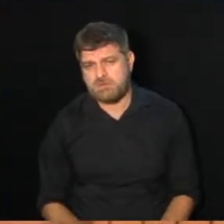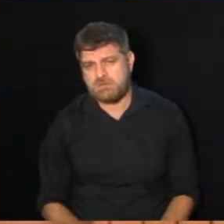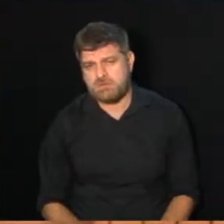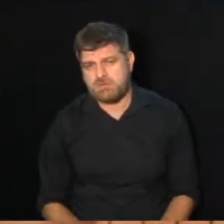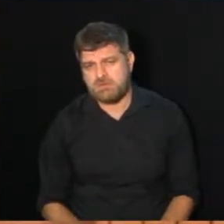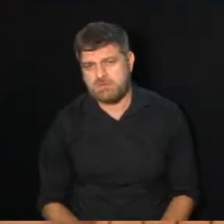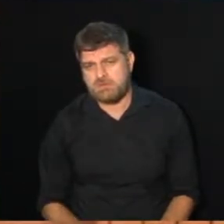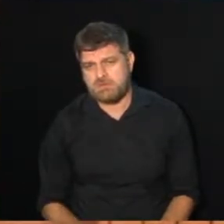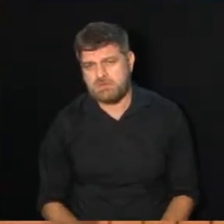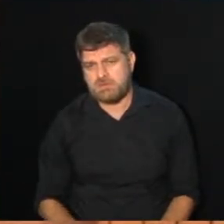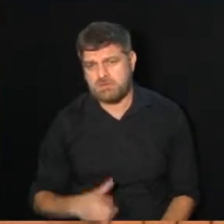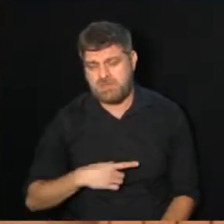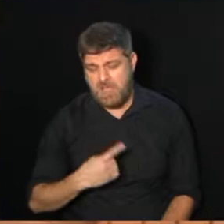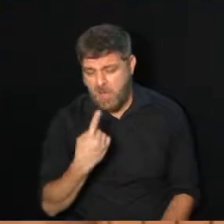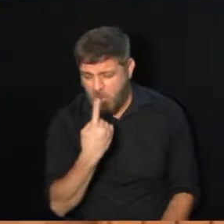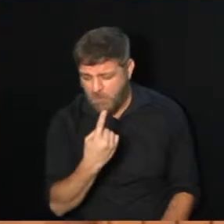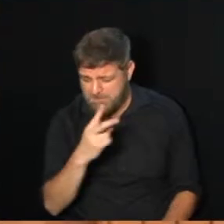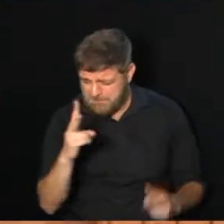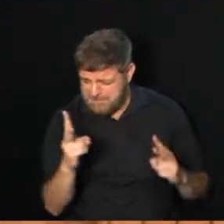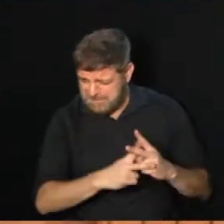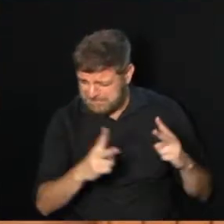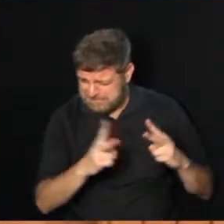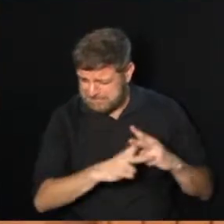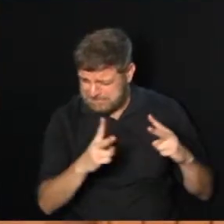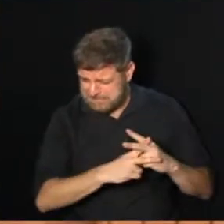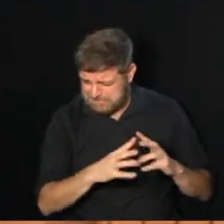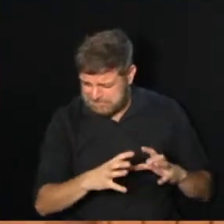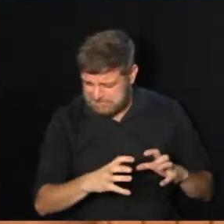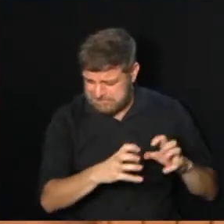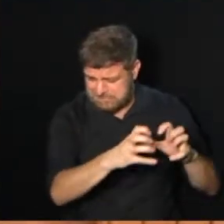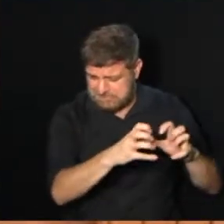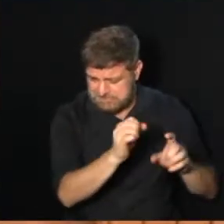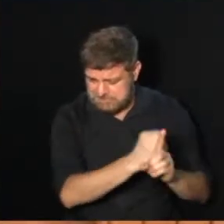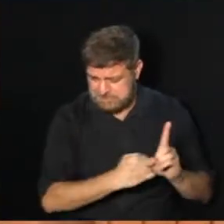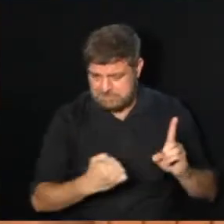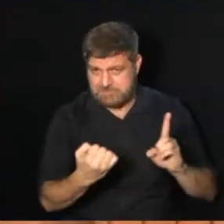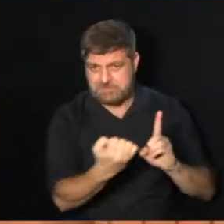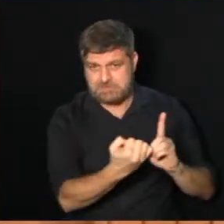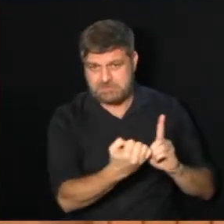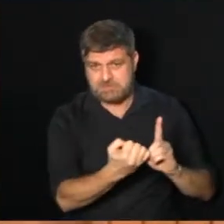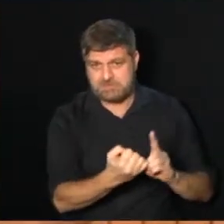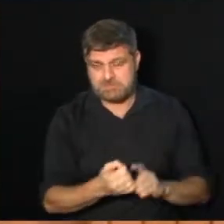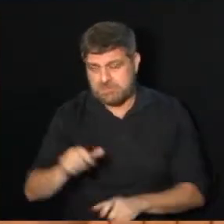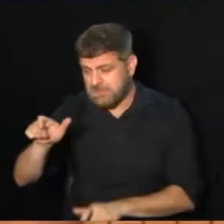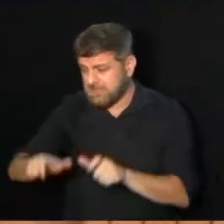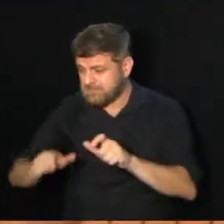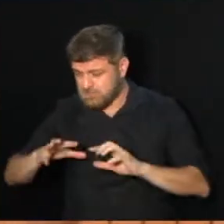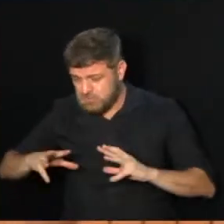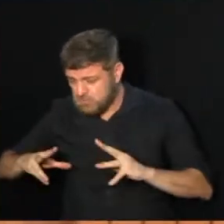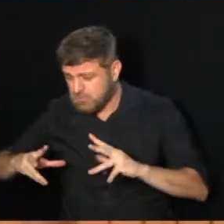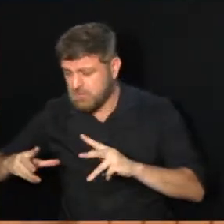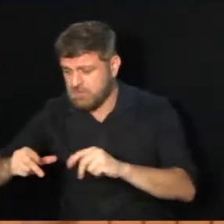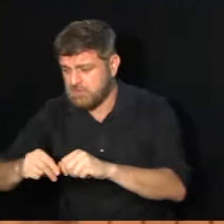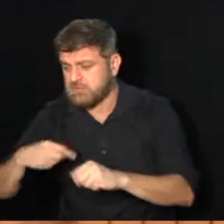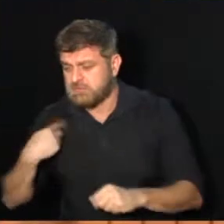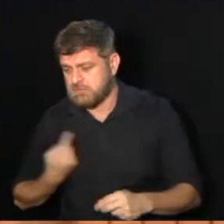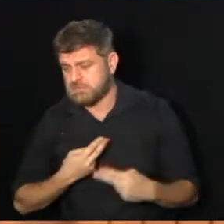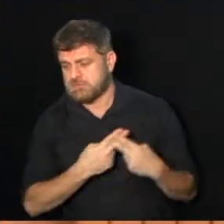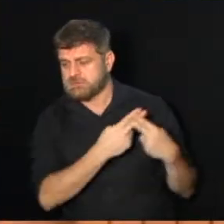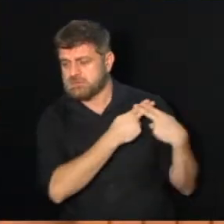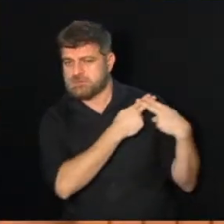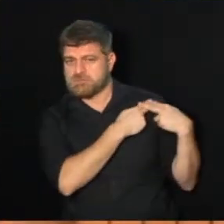enquanto existir um conflito no meio social, todos nós somos responsáveis.